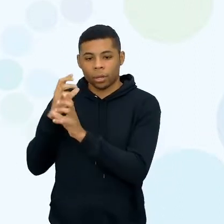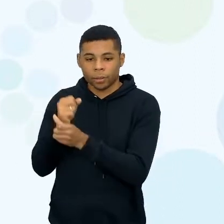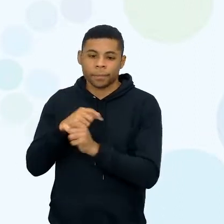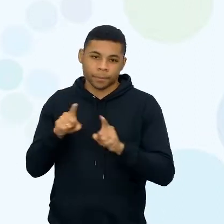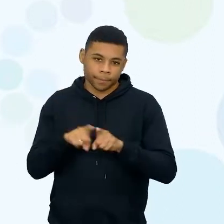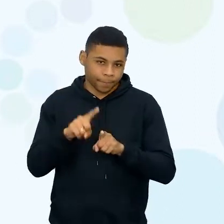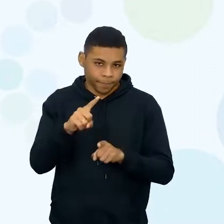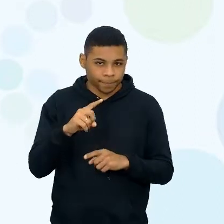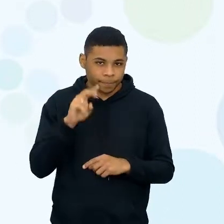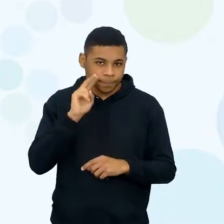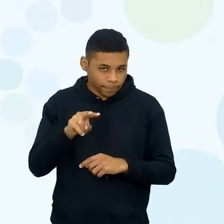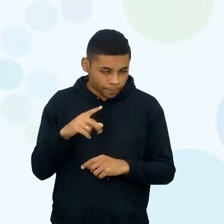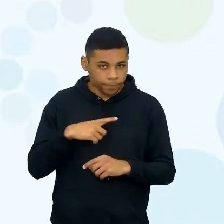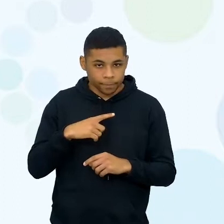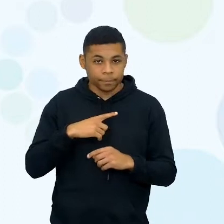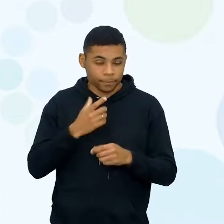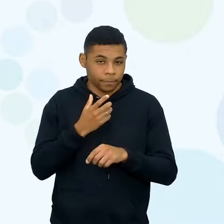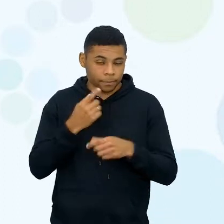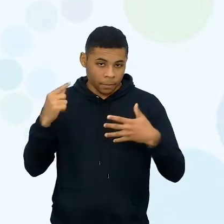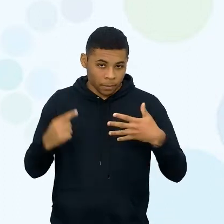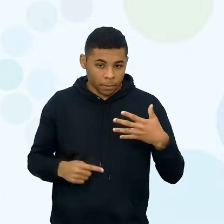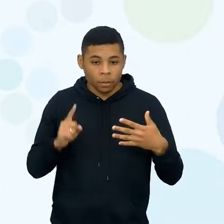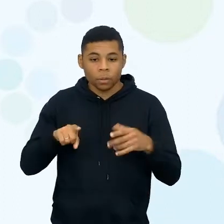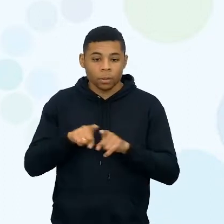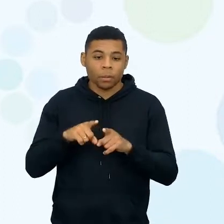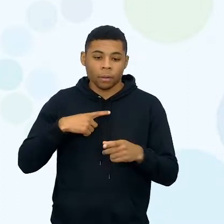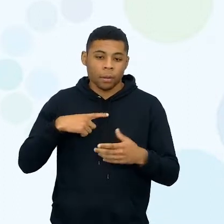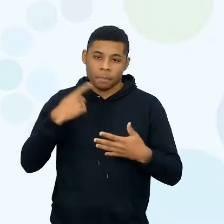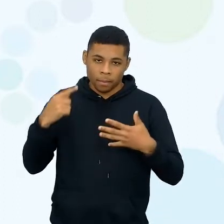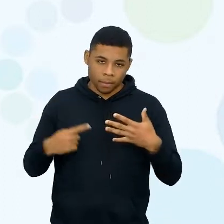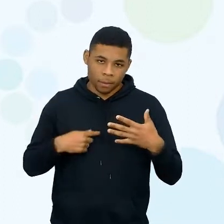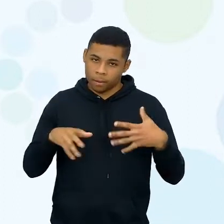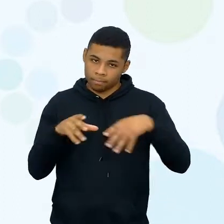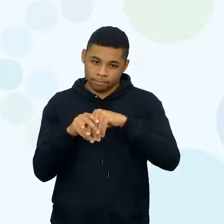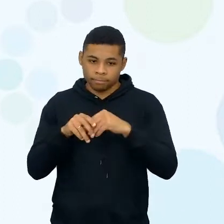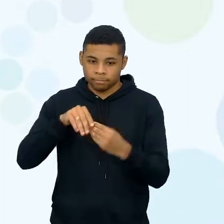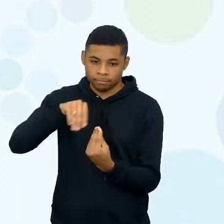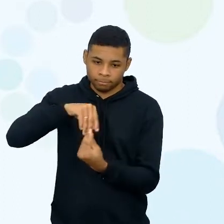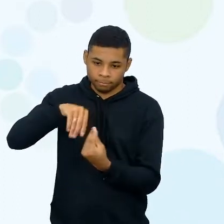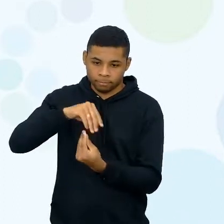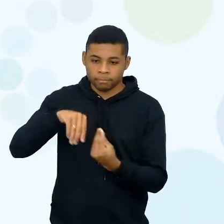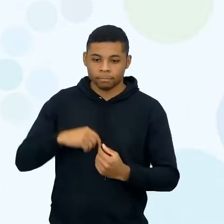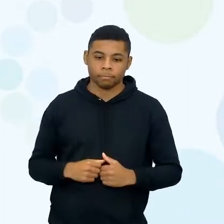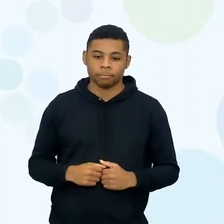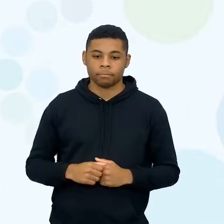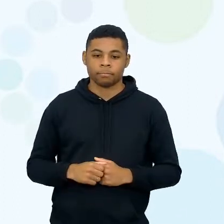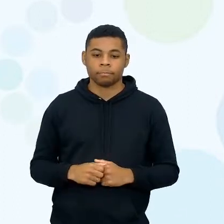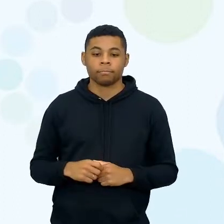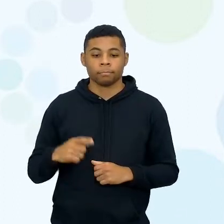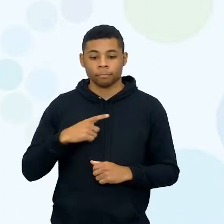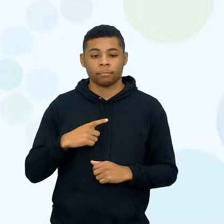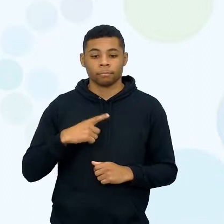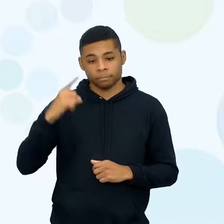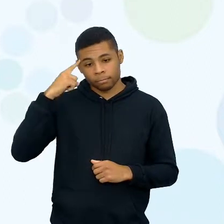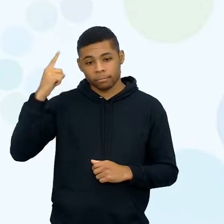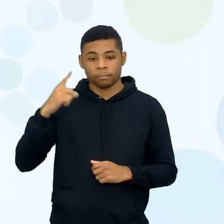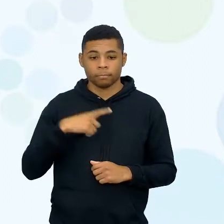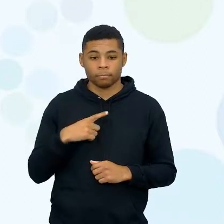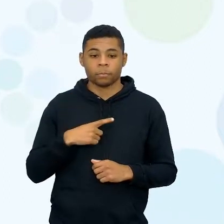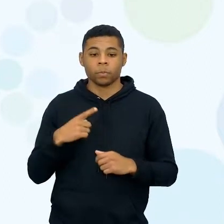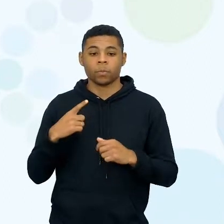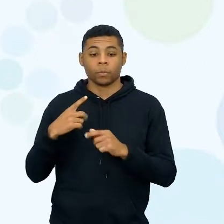forma interdisciplinar. Olha lá, a unidade curricular Superar Desafios é de